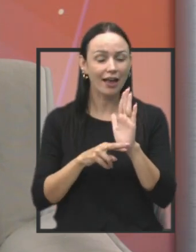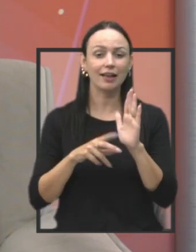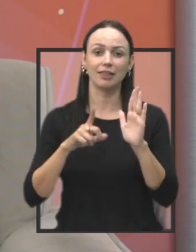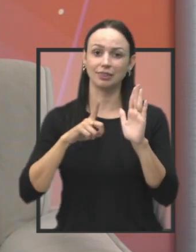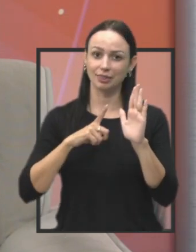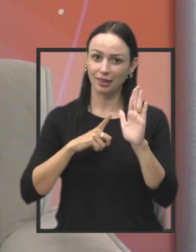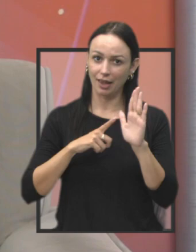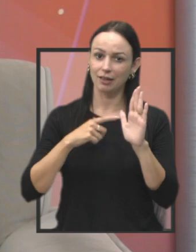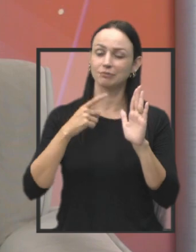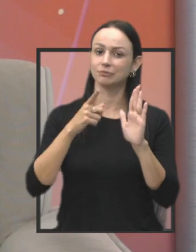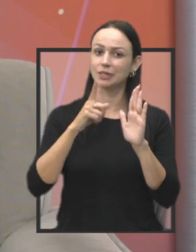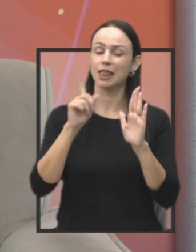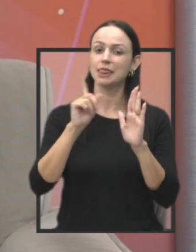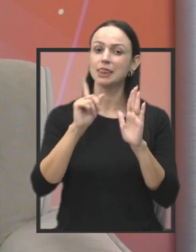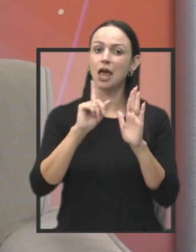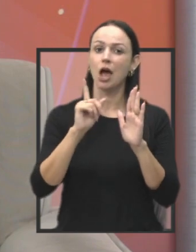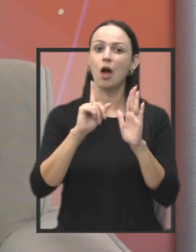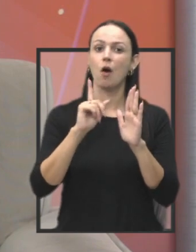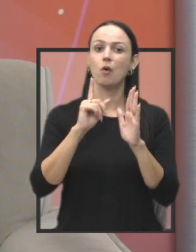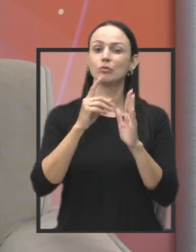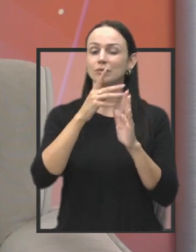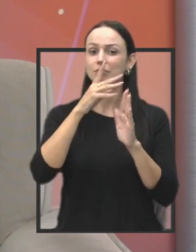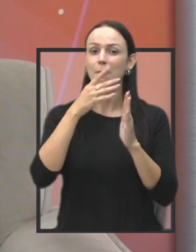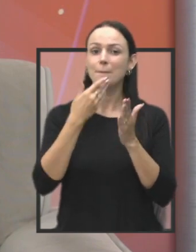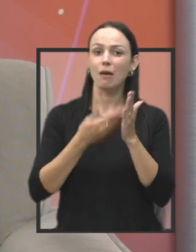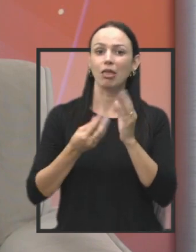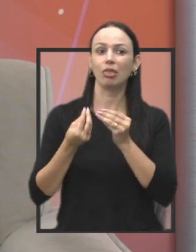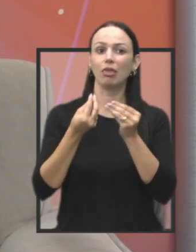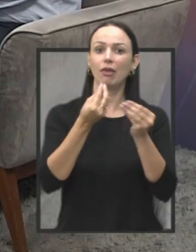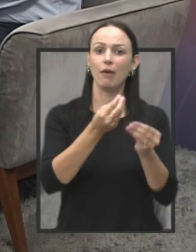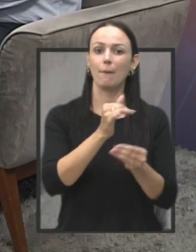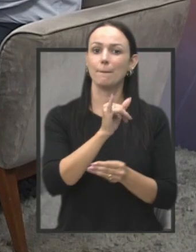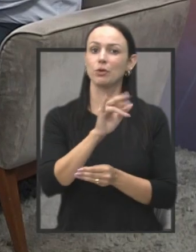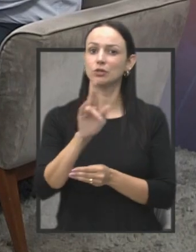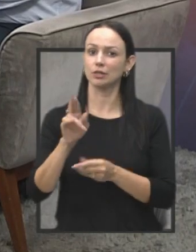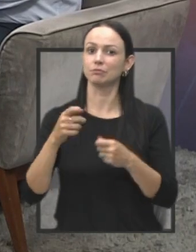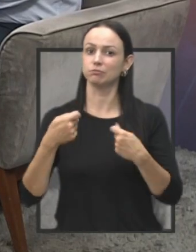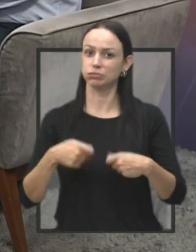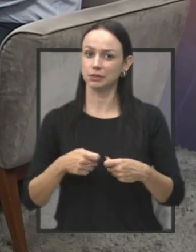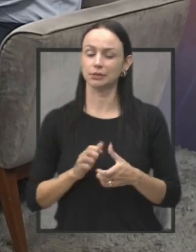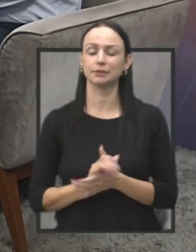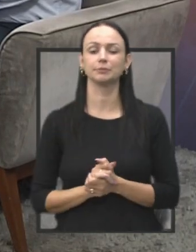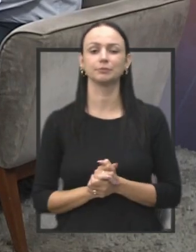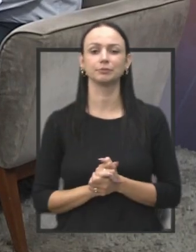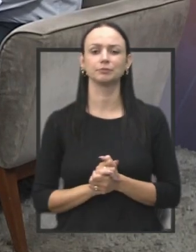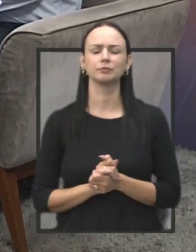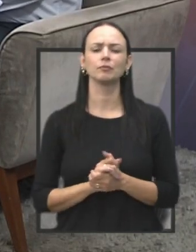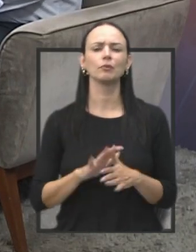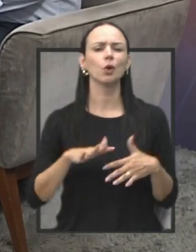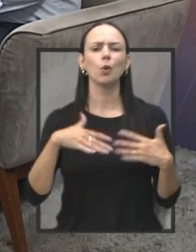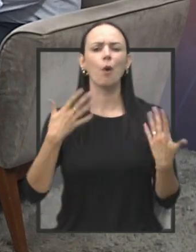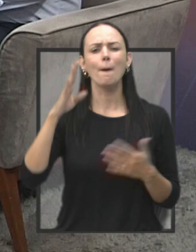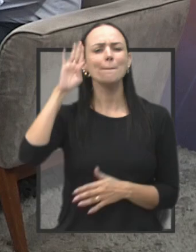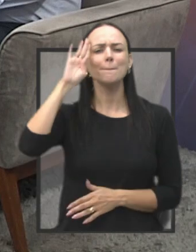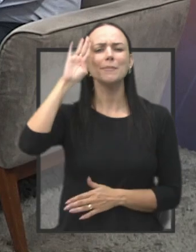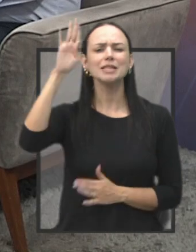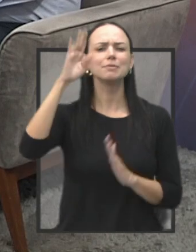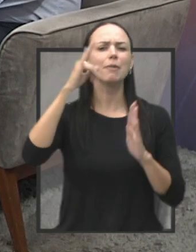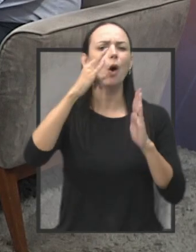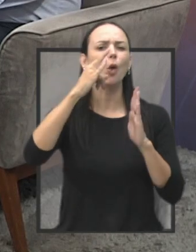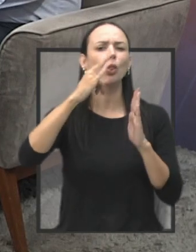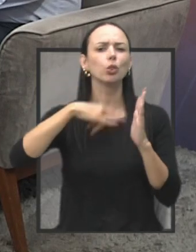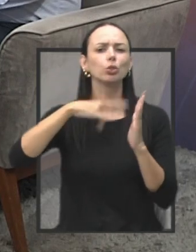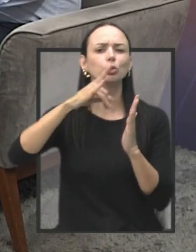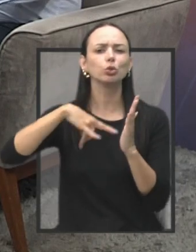para não deixar de entregar a declaração do imposto de renda. Muito bem. E quais são os principais documentos, Júnior, que as pessoas